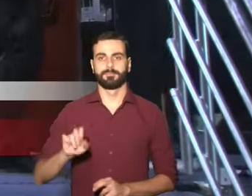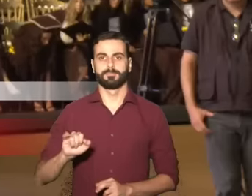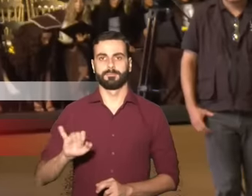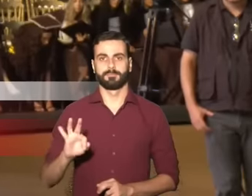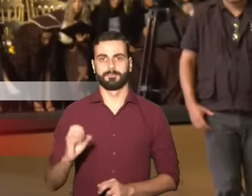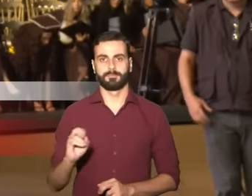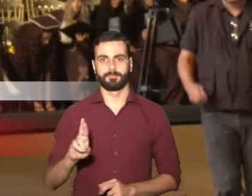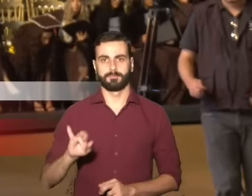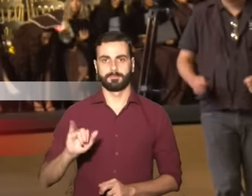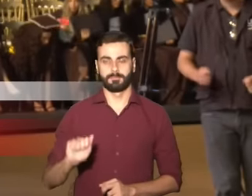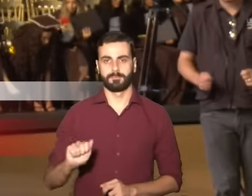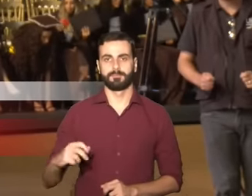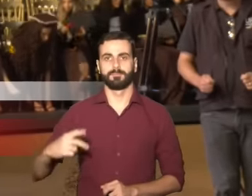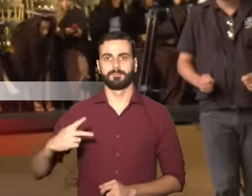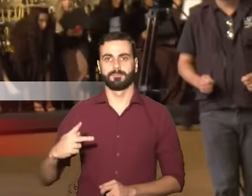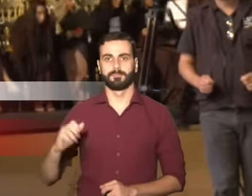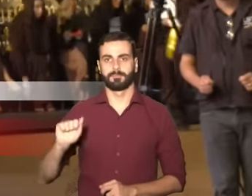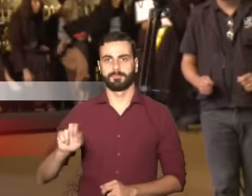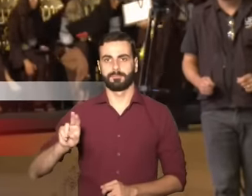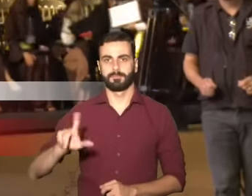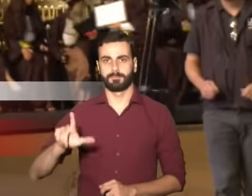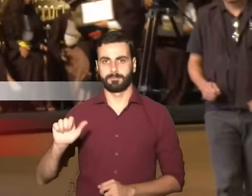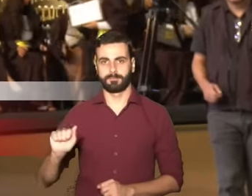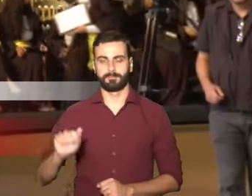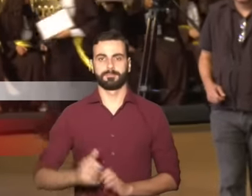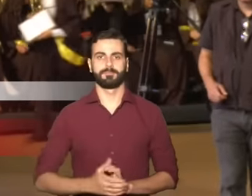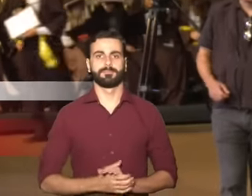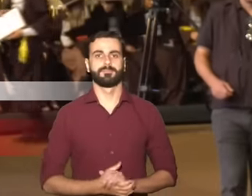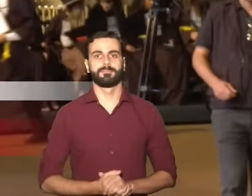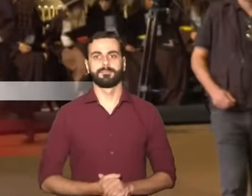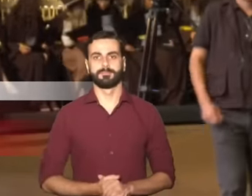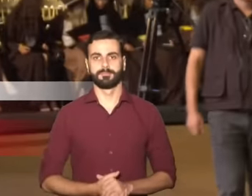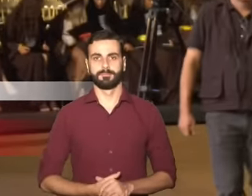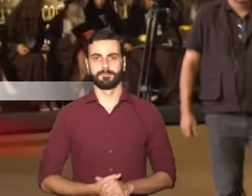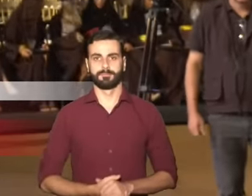Vitória de Paula Oliveira.